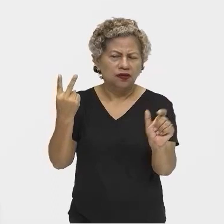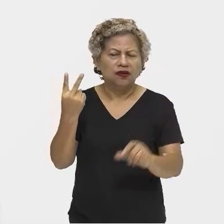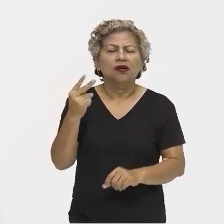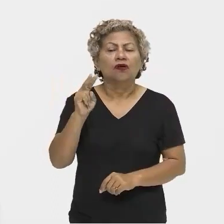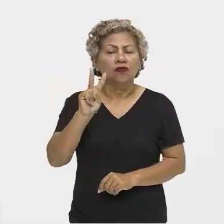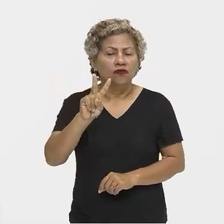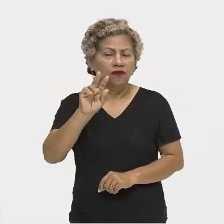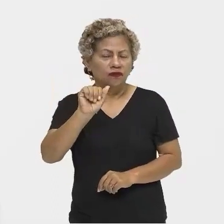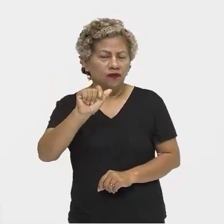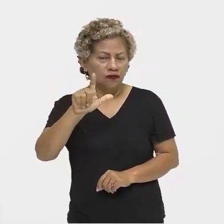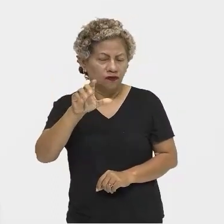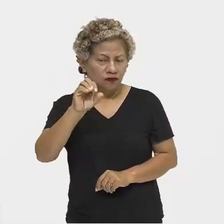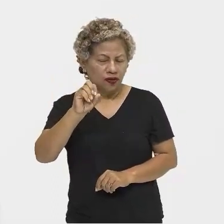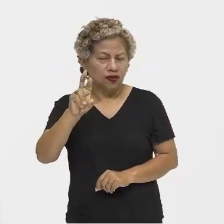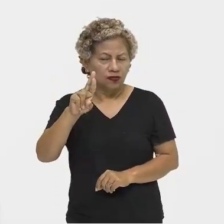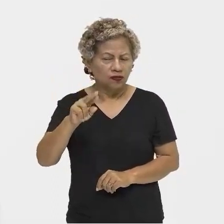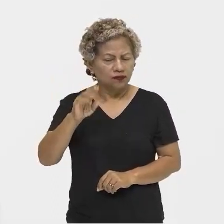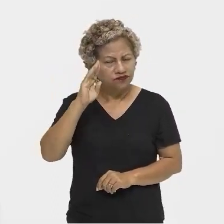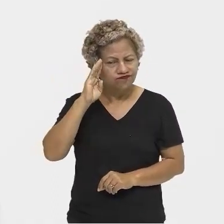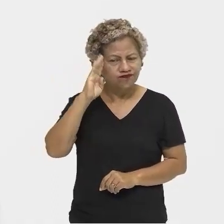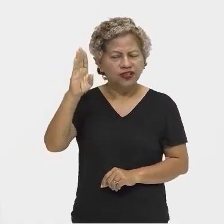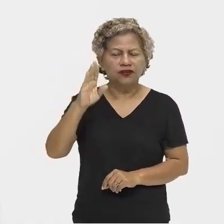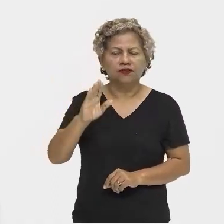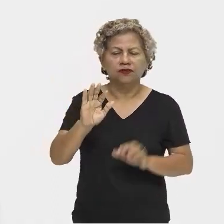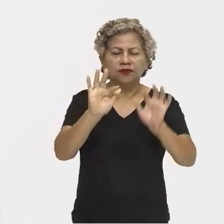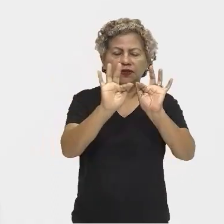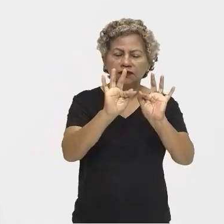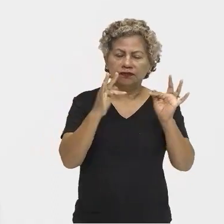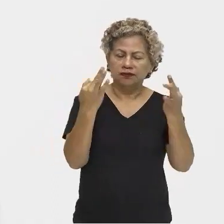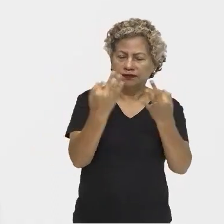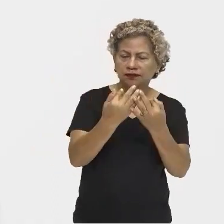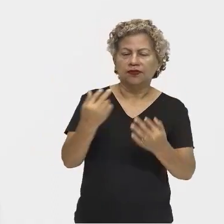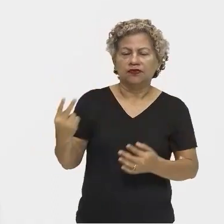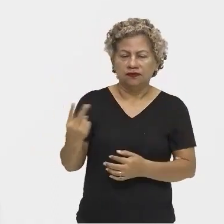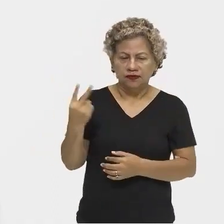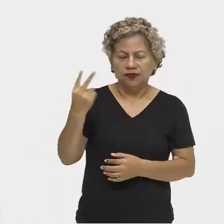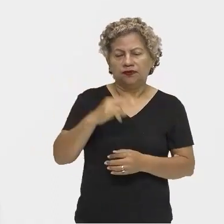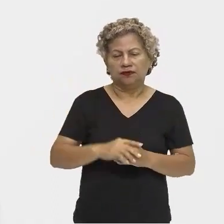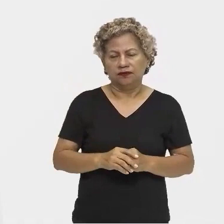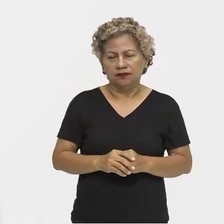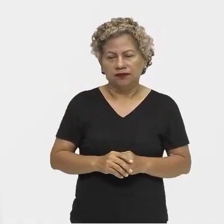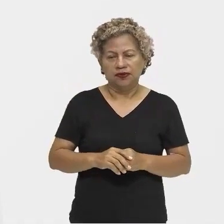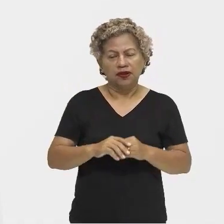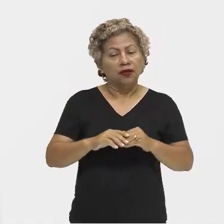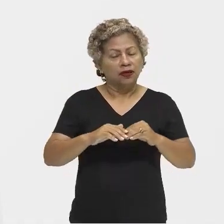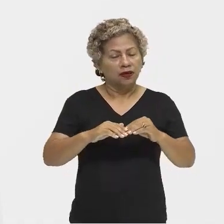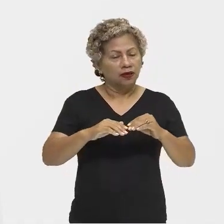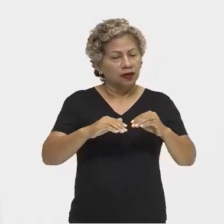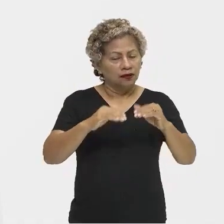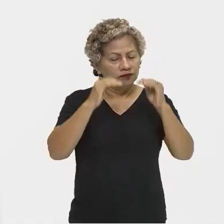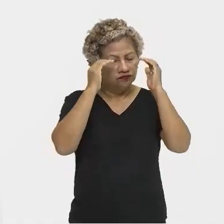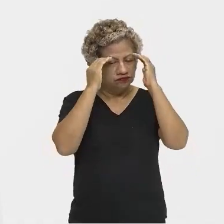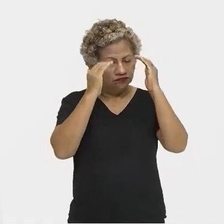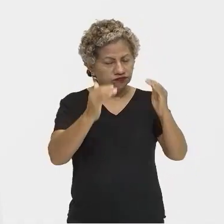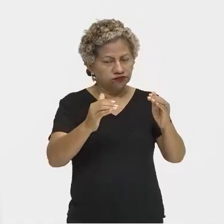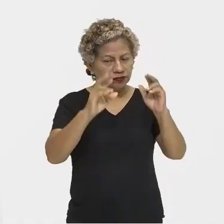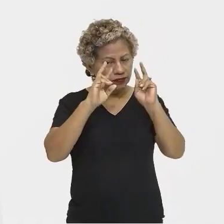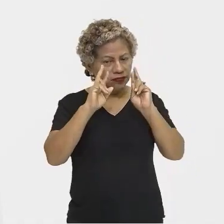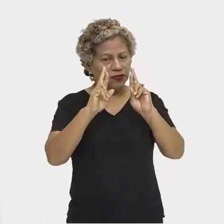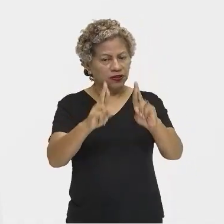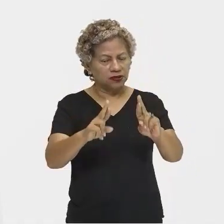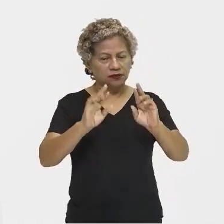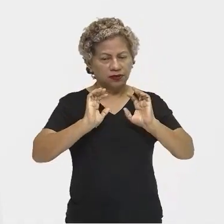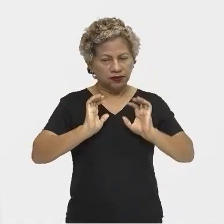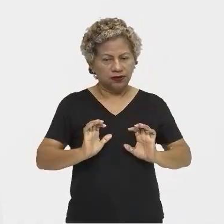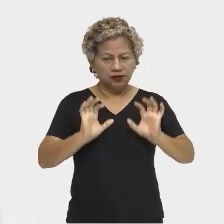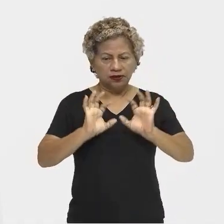familiares, certo? Então, o respeito, contribuição, ética, alegria, liberdade, quais